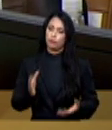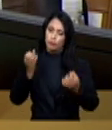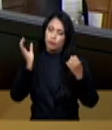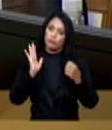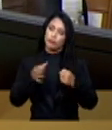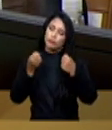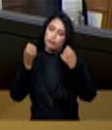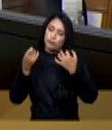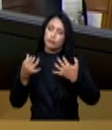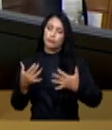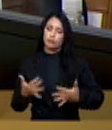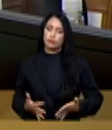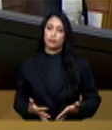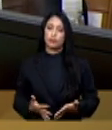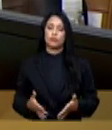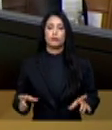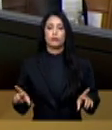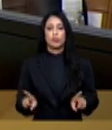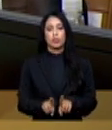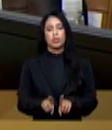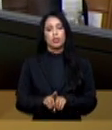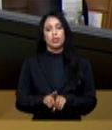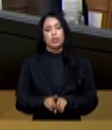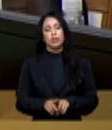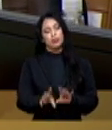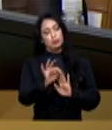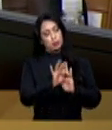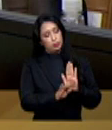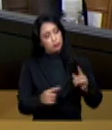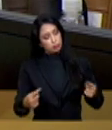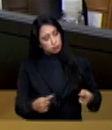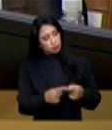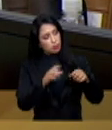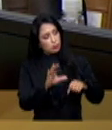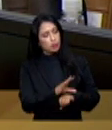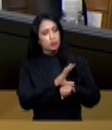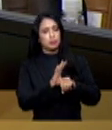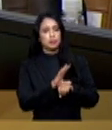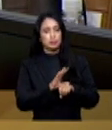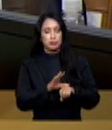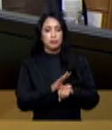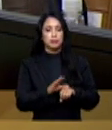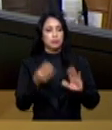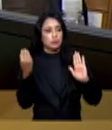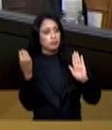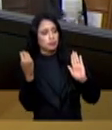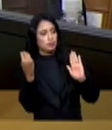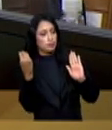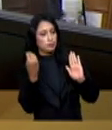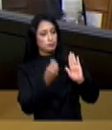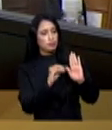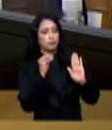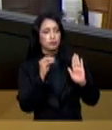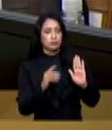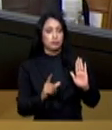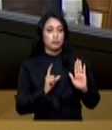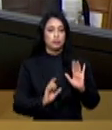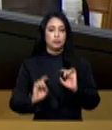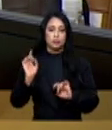da declinei e promovo aqui também interpretação conforme a constituição desse dispositivo